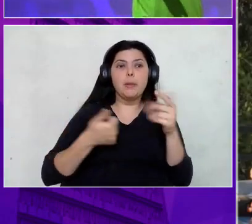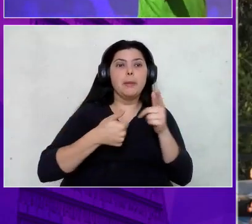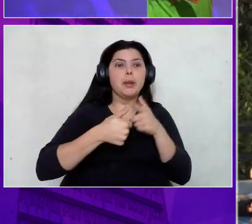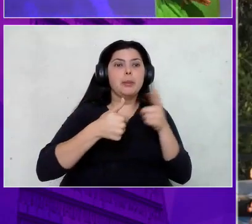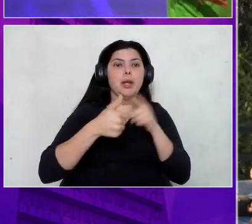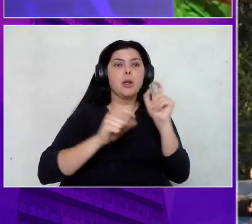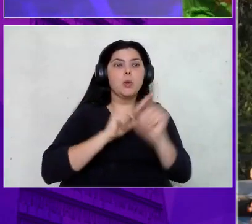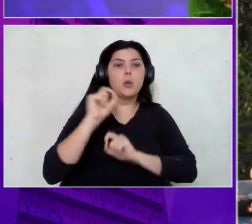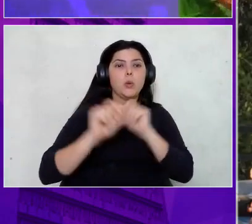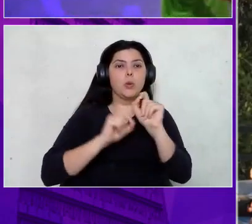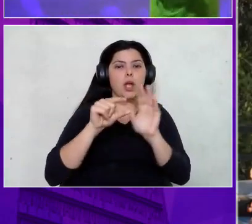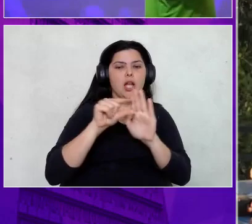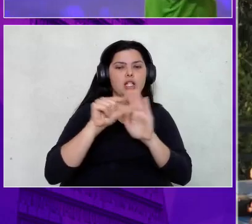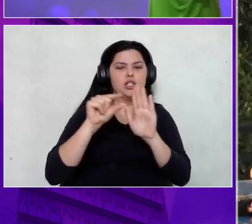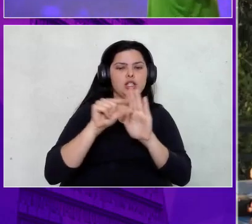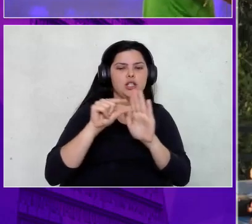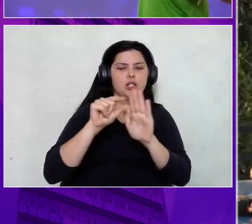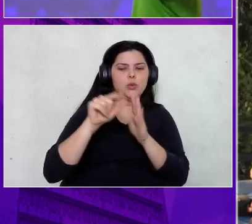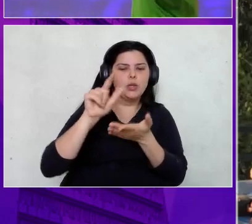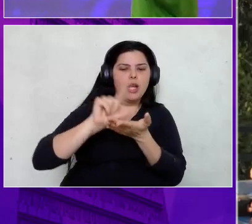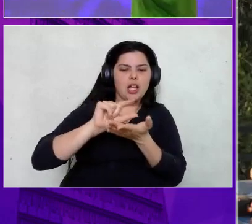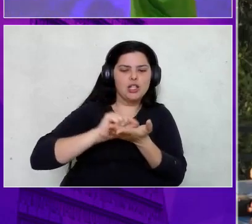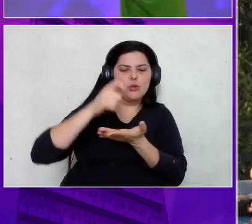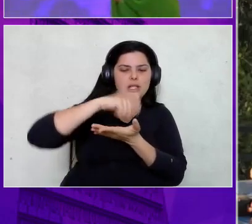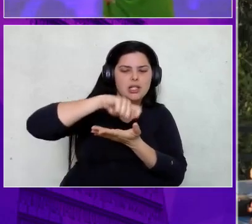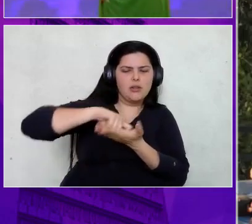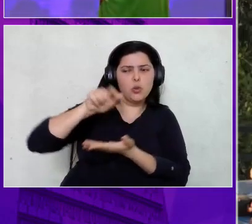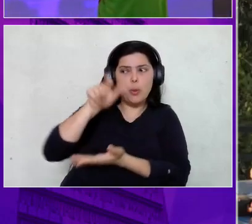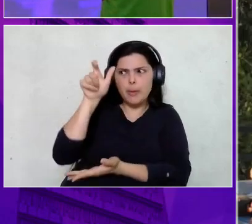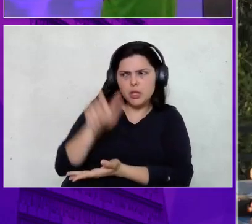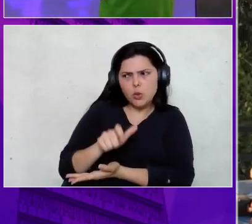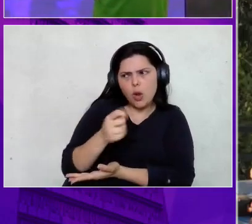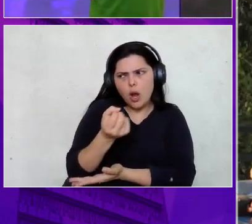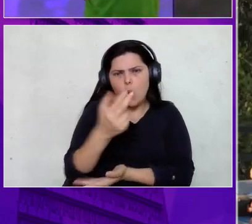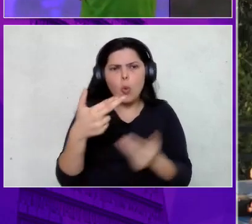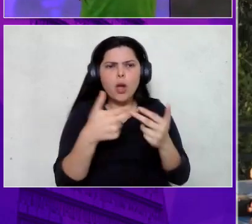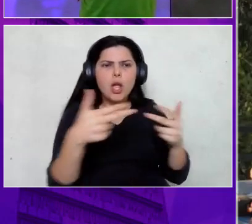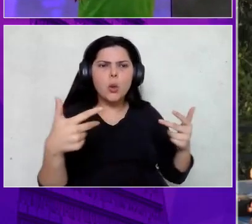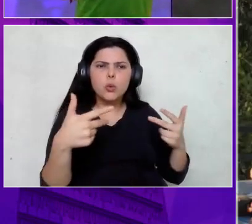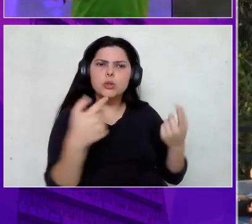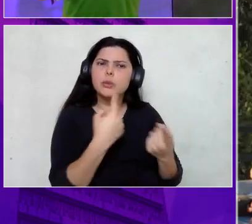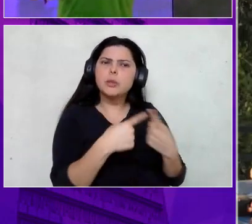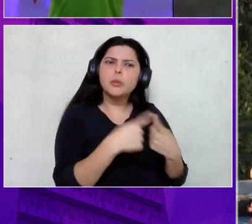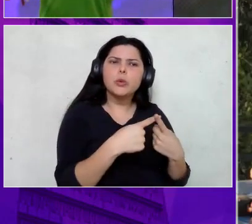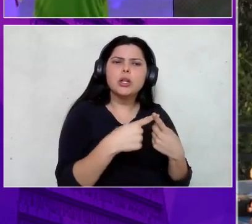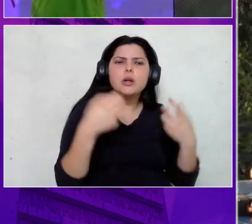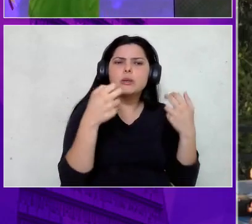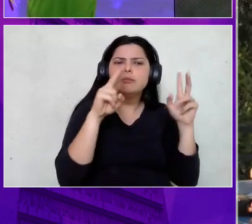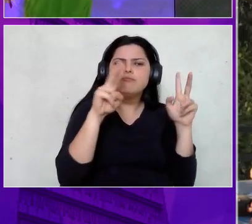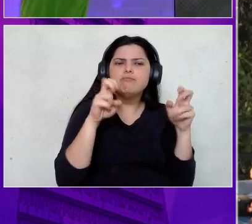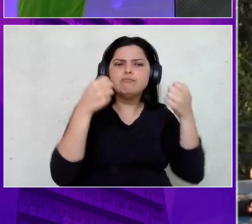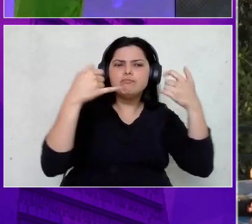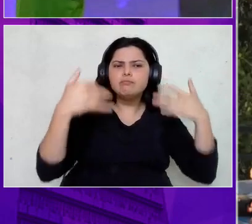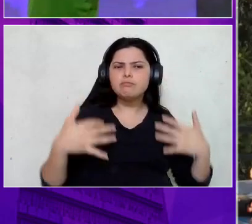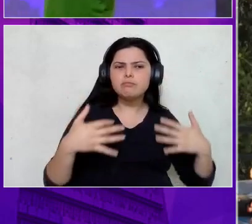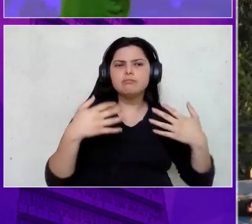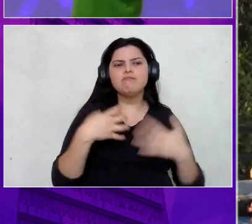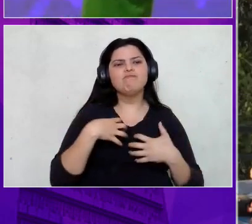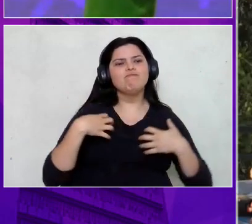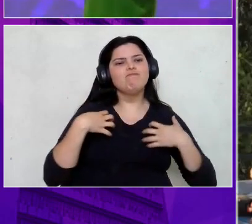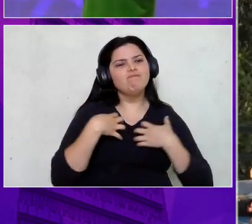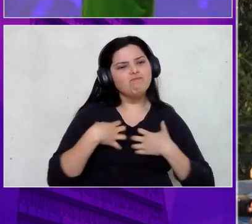eu escrevi foi: você é uma pessoa ou um recurso? Por que eu escrevi isso daí, esse título? Porque eu sentia no